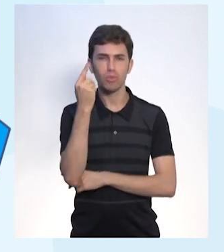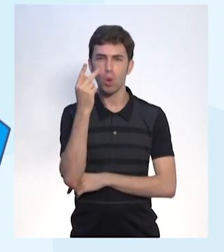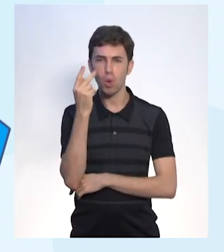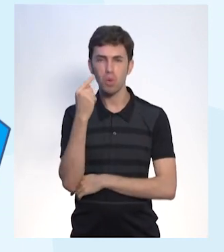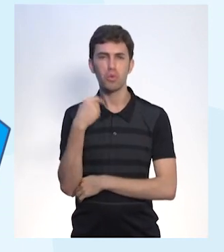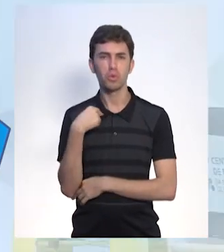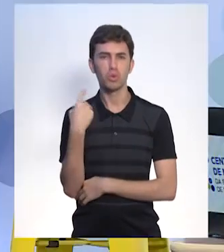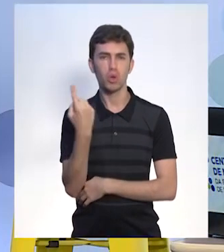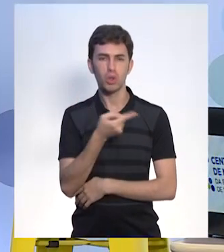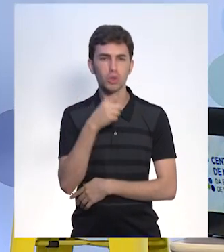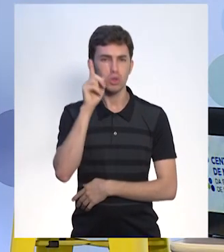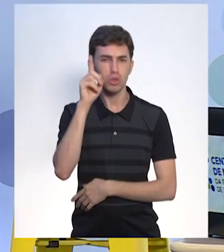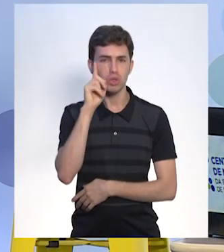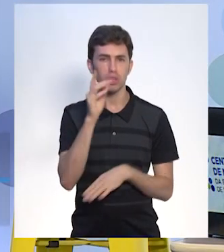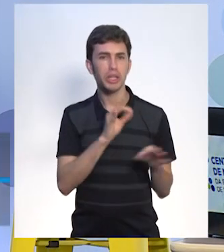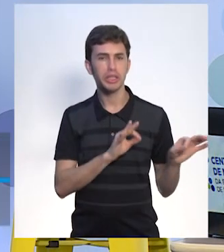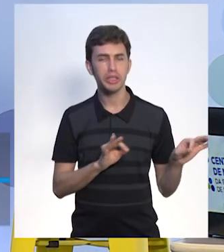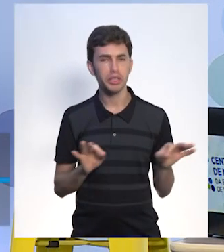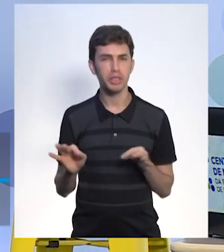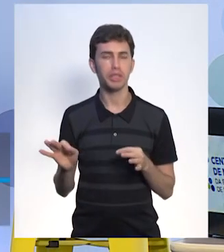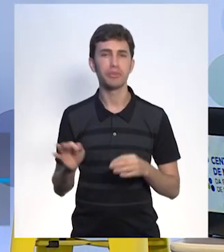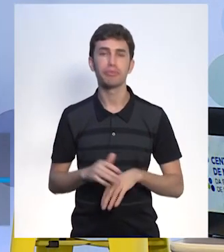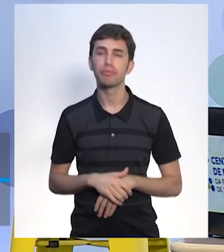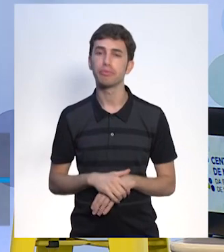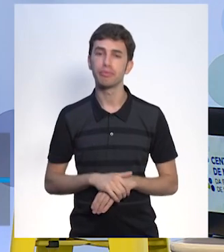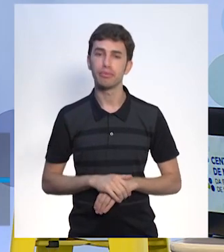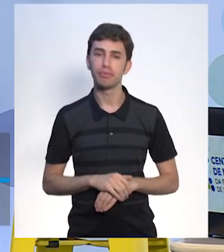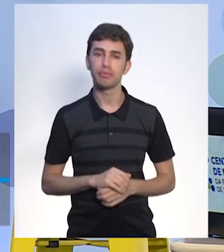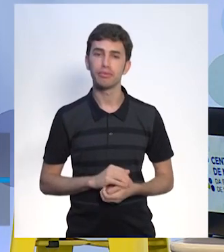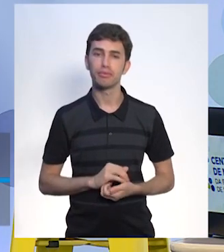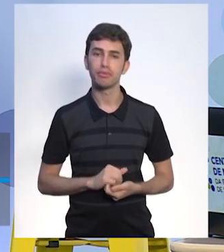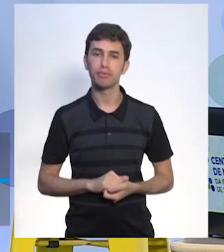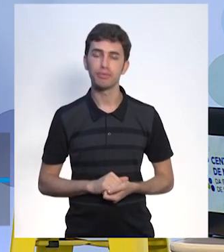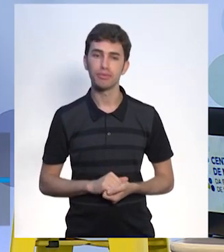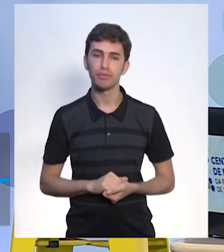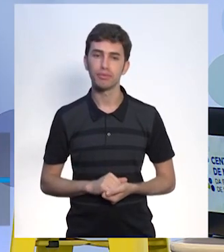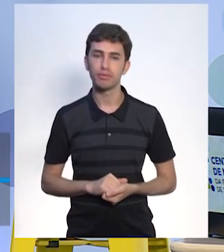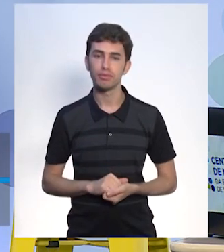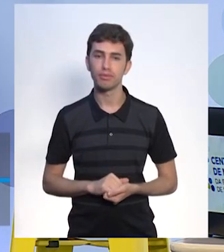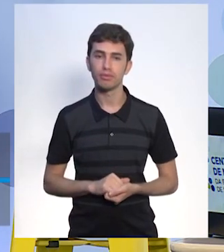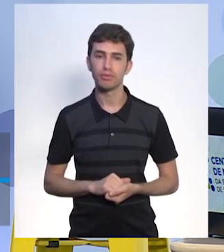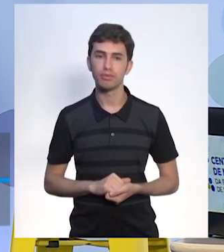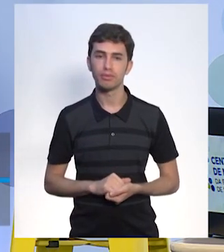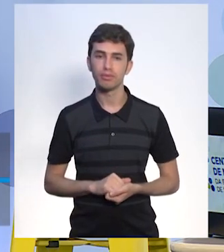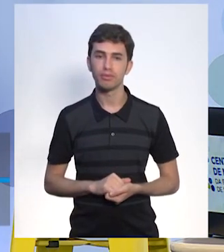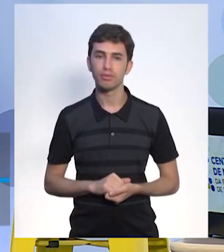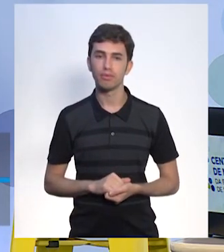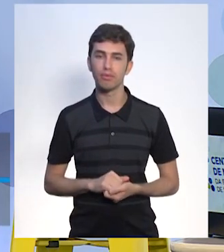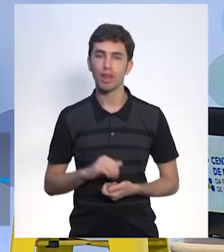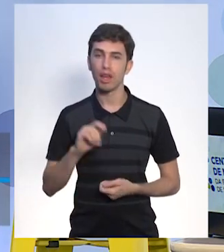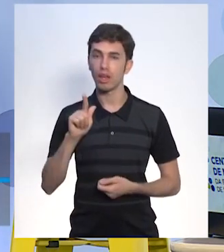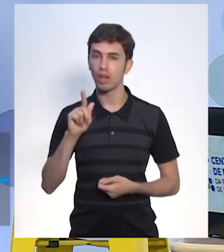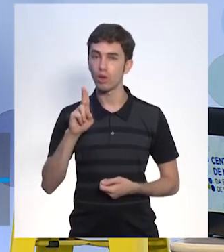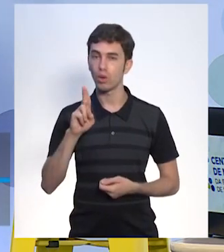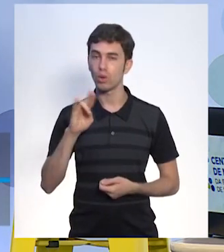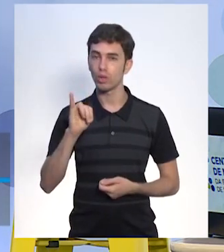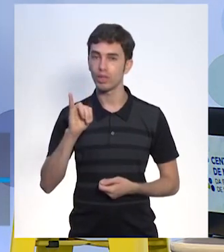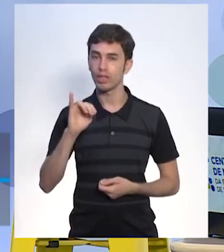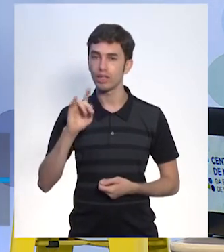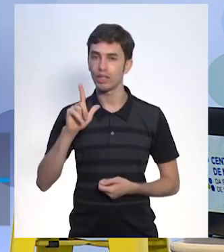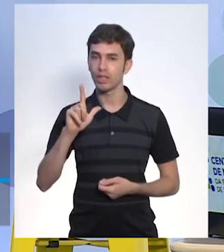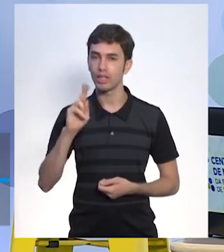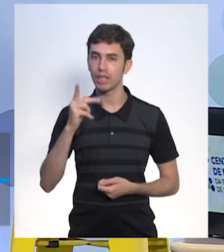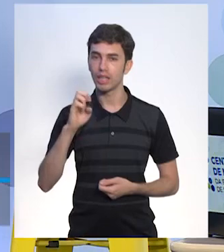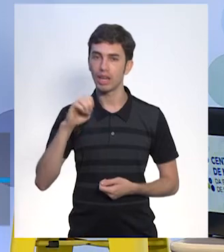nosso cotidiano, bastante comuns na nossa rotina. Inclusive, até o Guilherme vai fazer uma